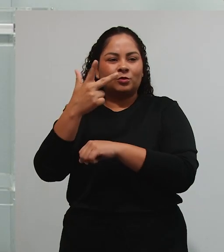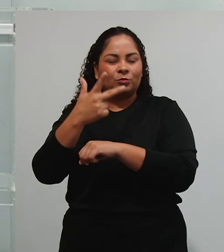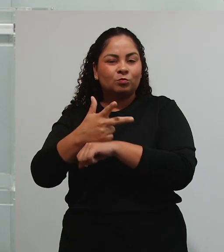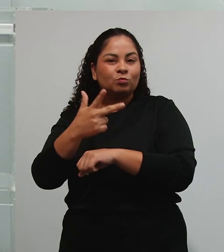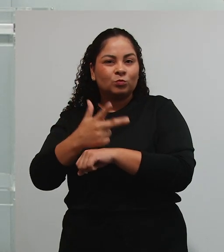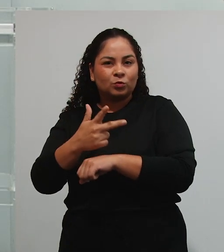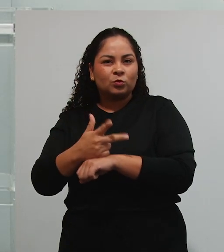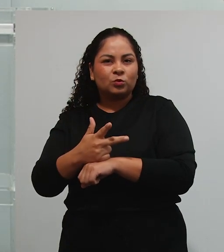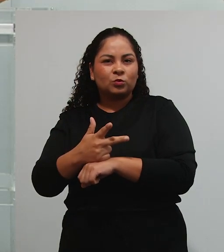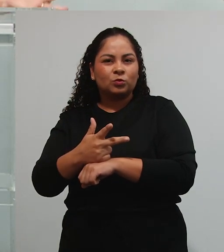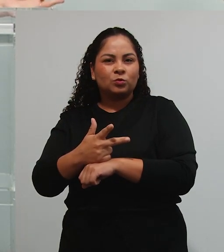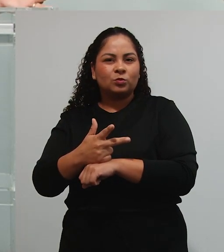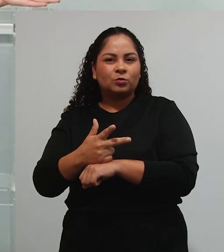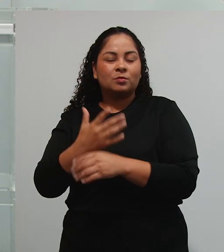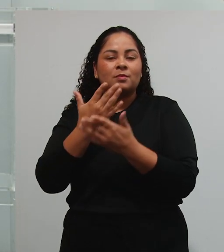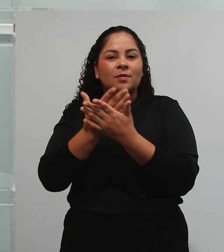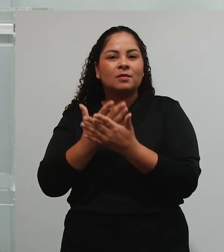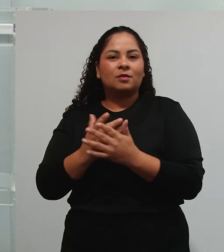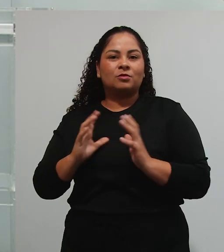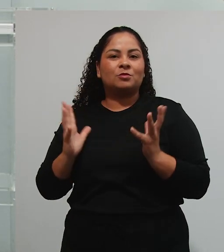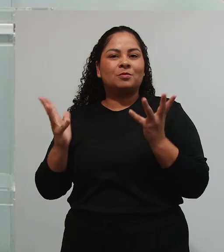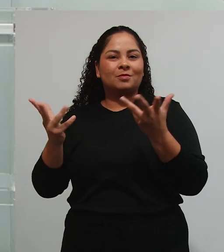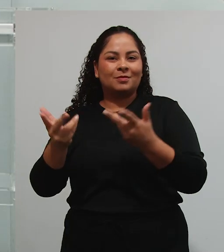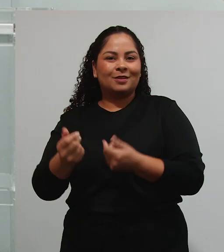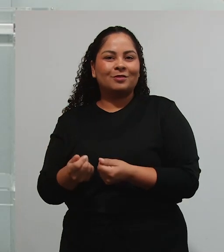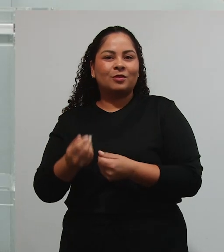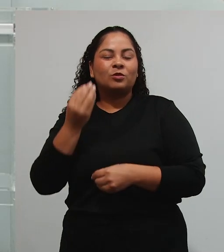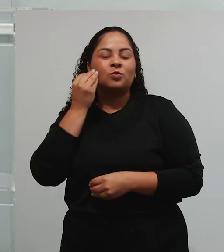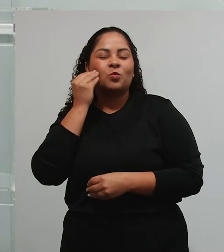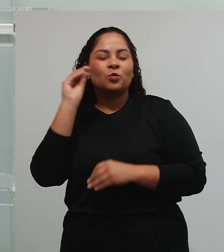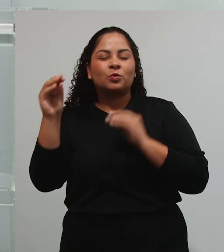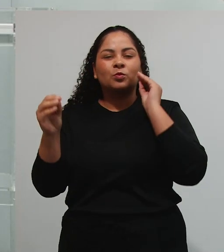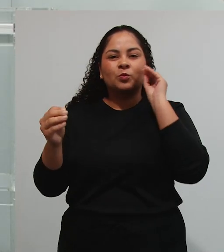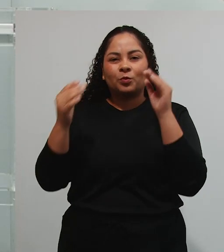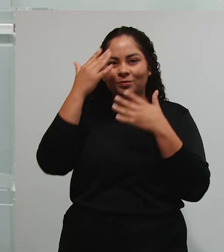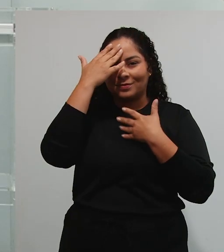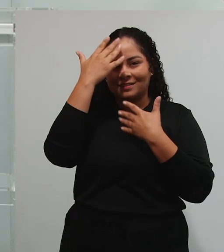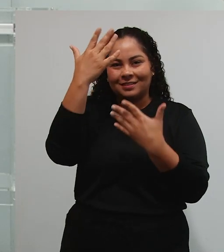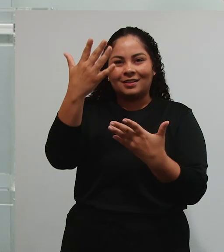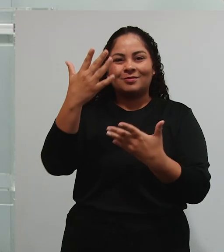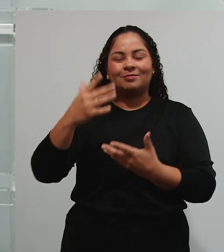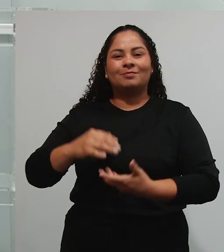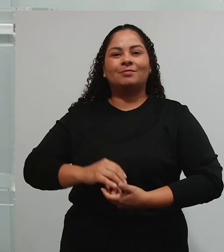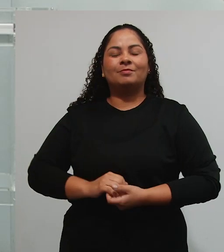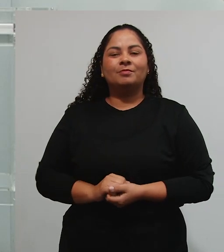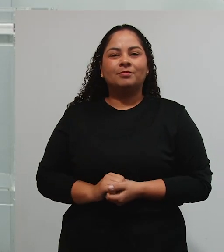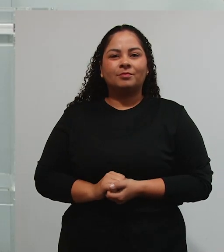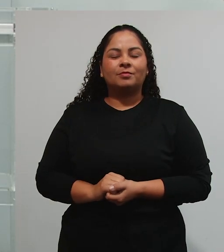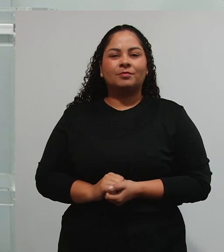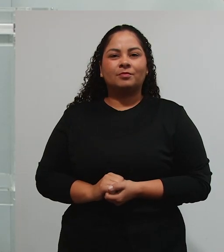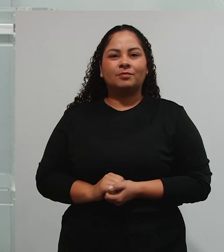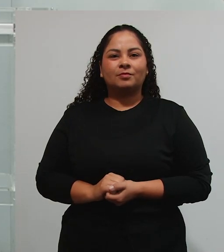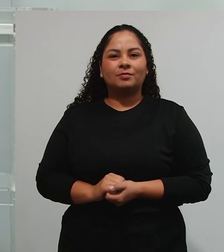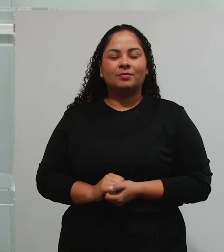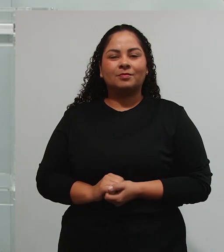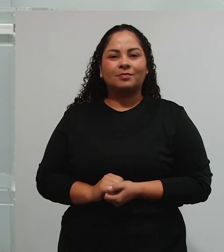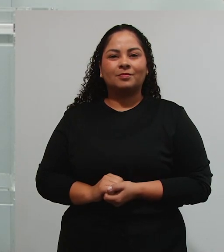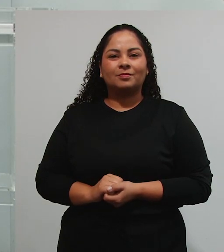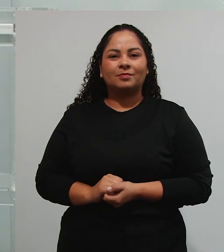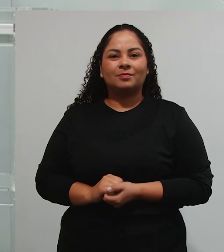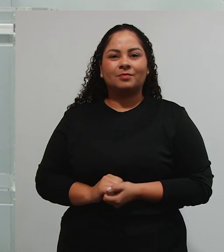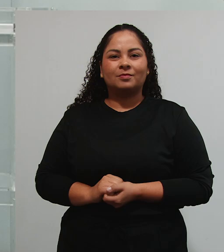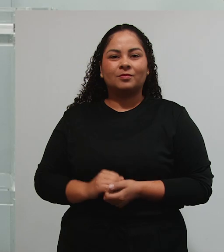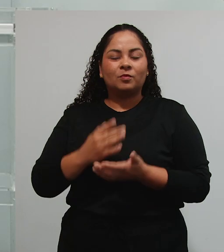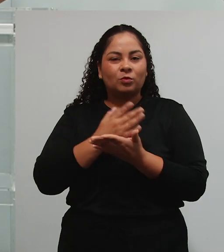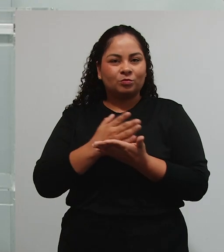aulas maravilhosas. Um beijo para todo mundo. Gente fantástica. Bom, a gente não poderia deixar